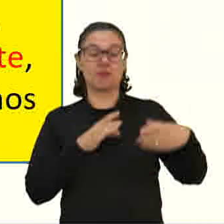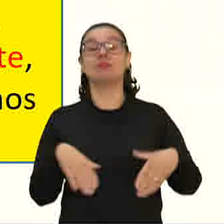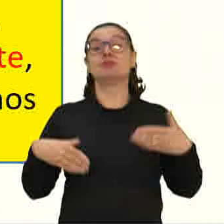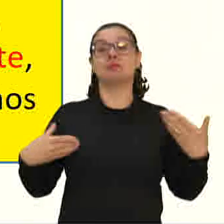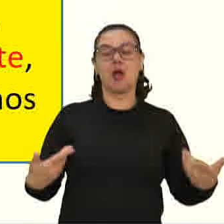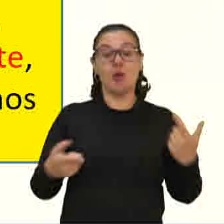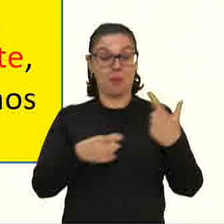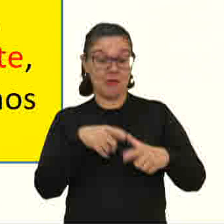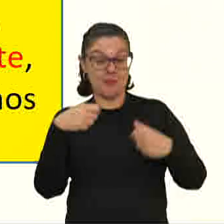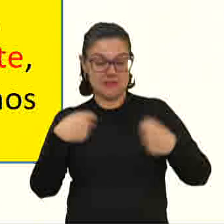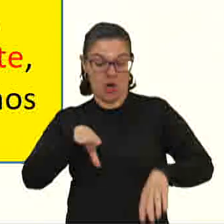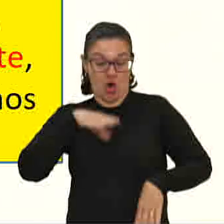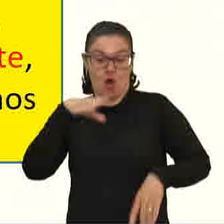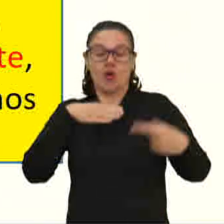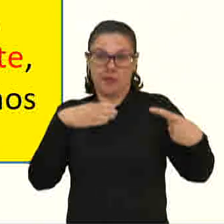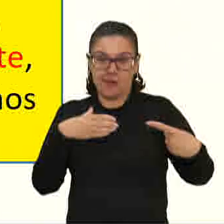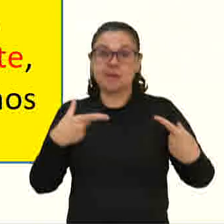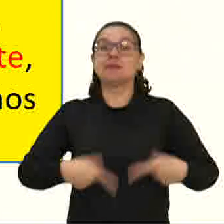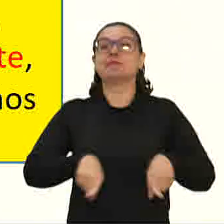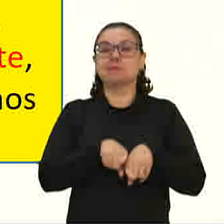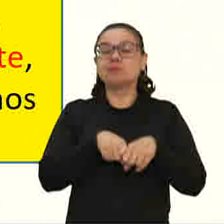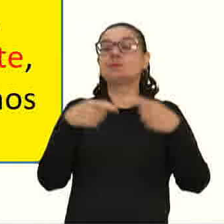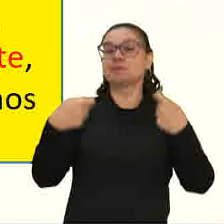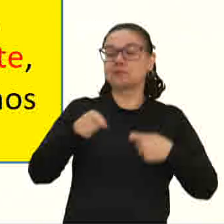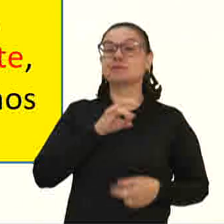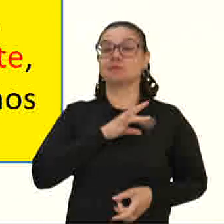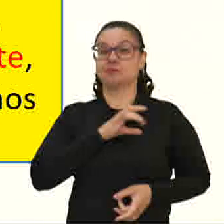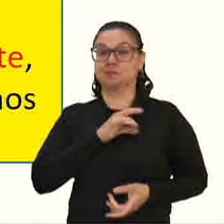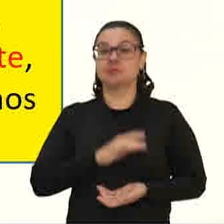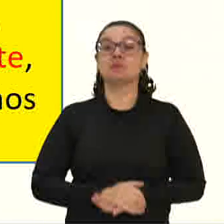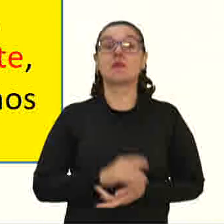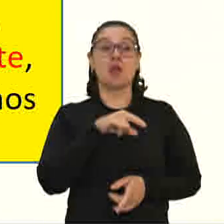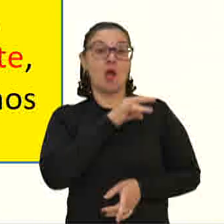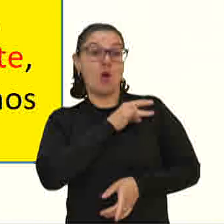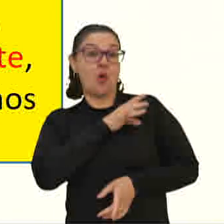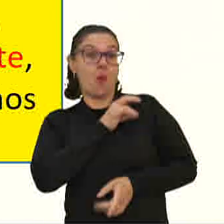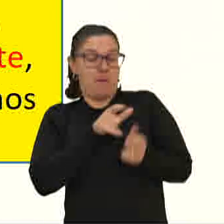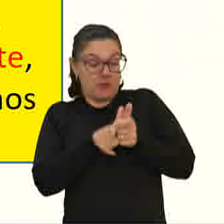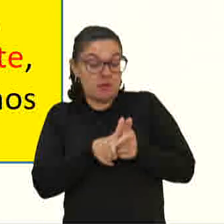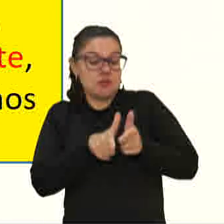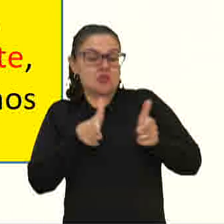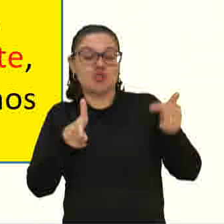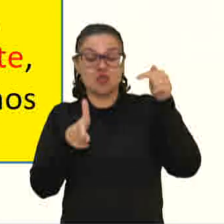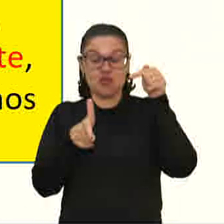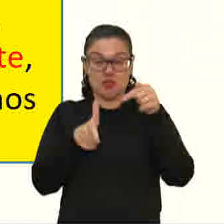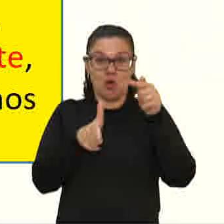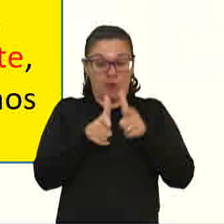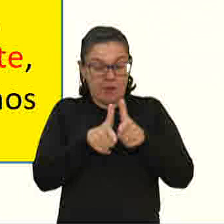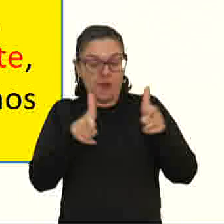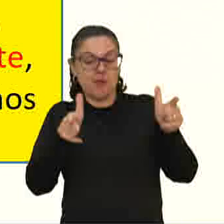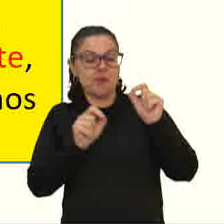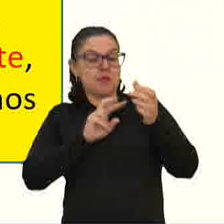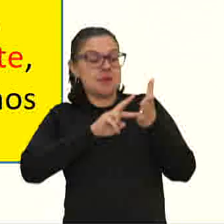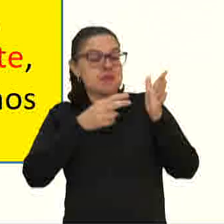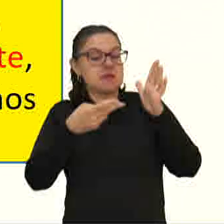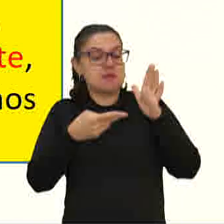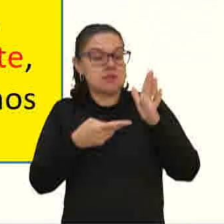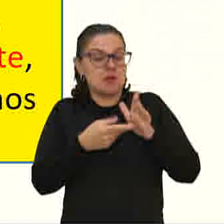ter coragem, é necessário também se ter medo. O medo da sorte, aqui empregada com o sentido